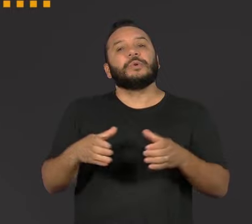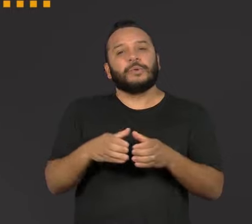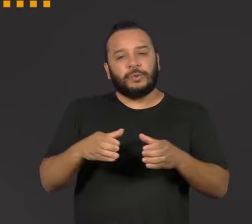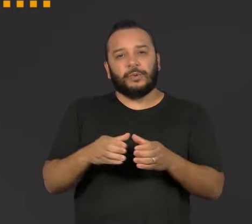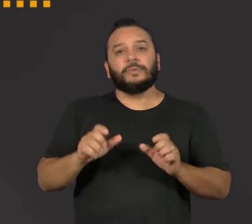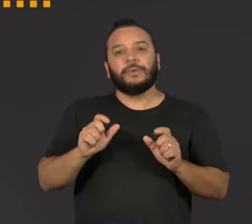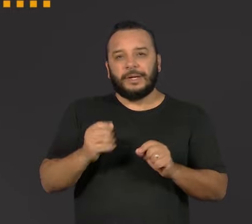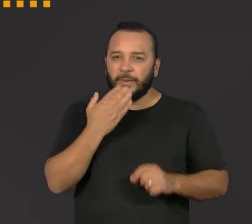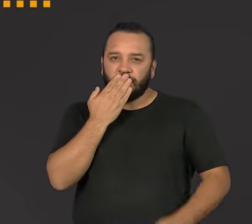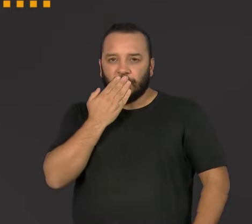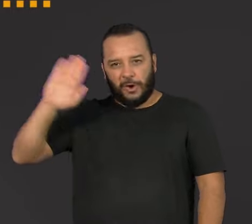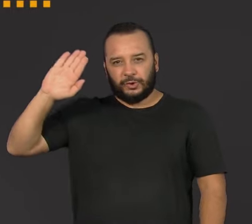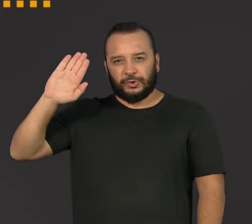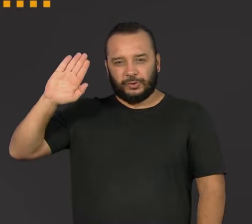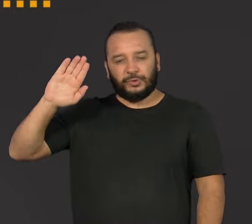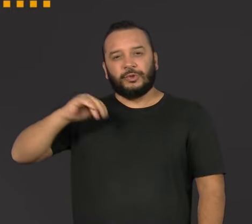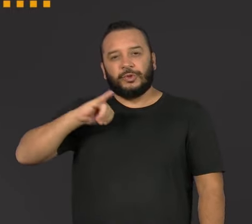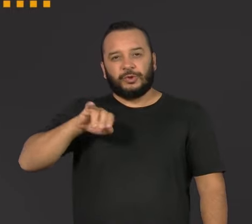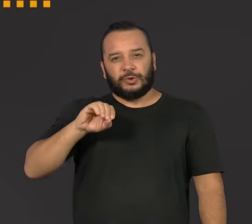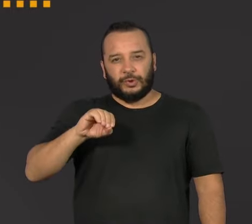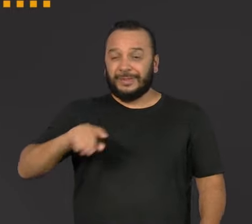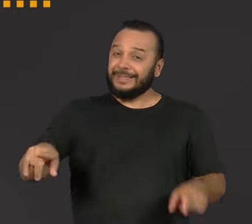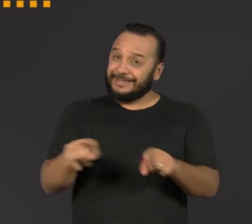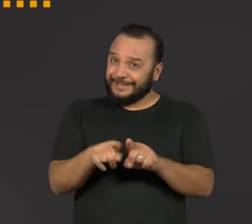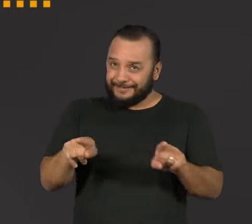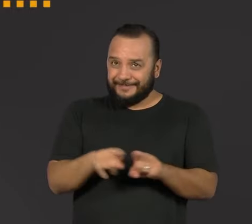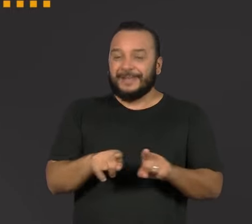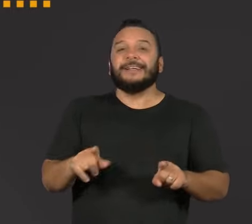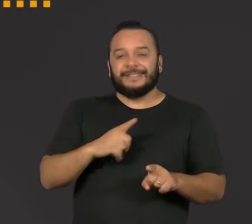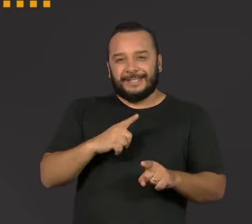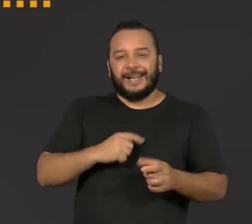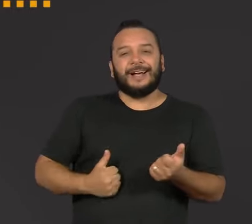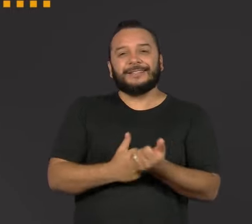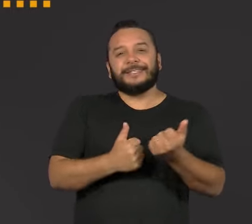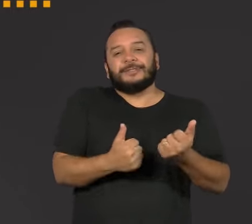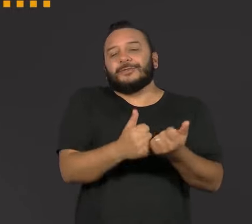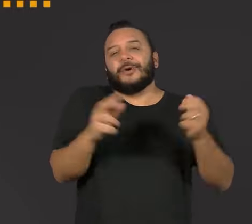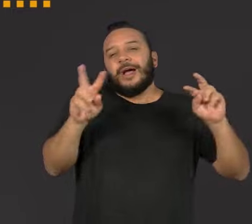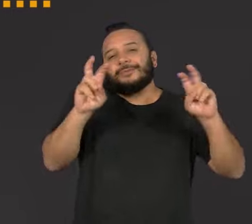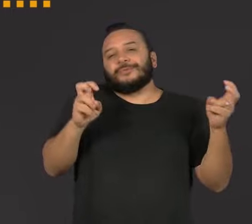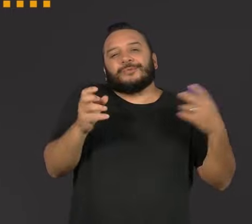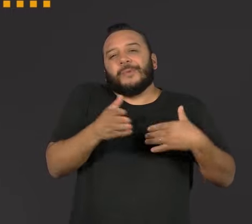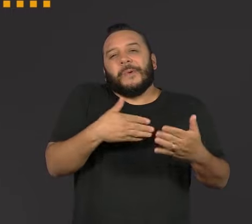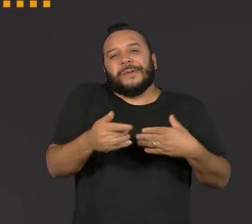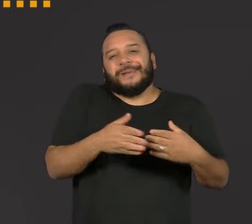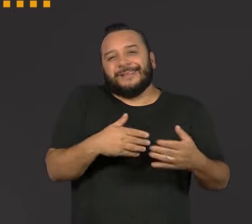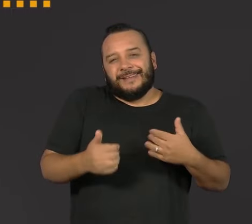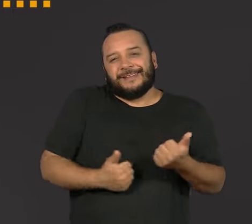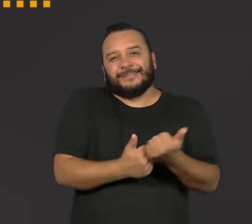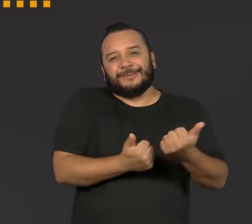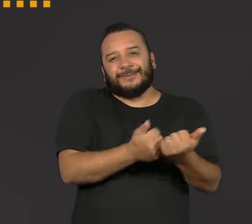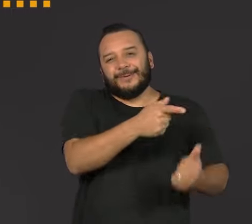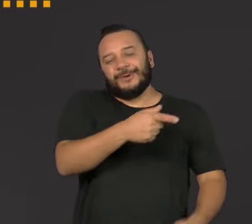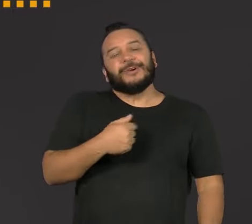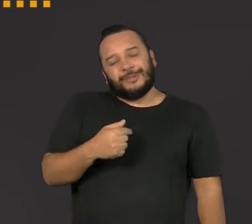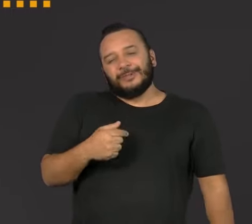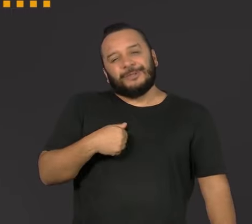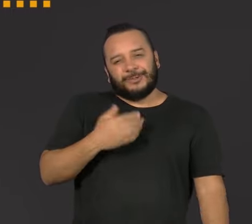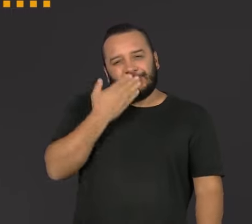do Jô Soares, onde também era o assessor para assuntos aleatórios. Autor de